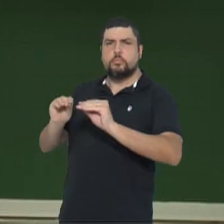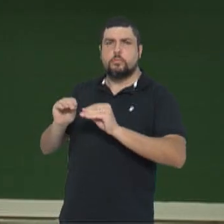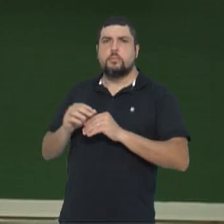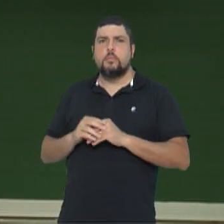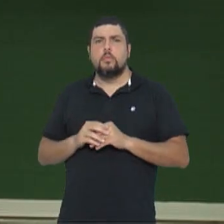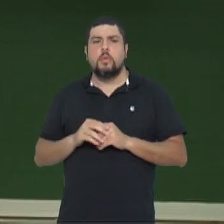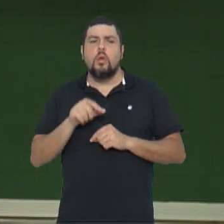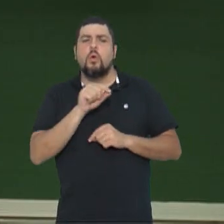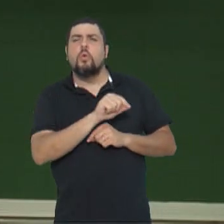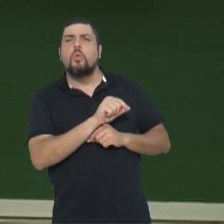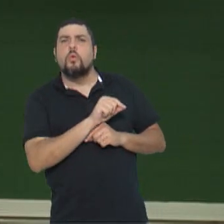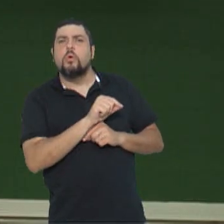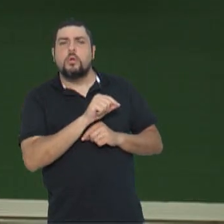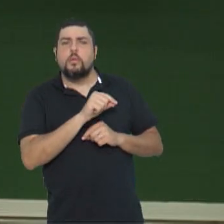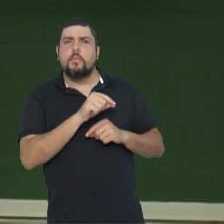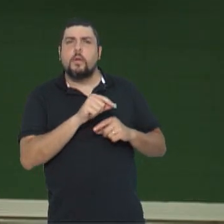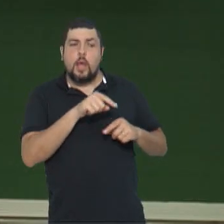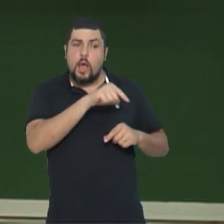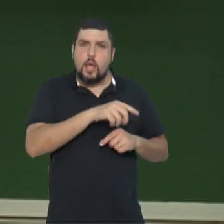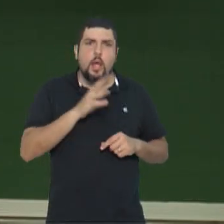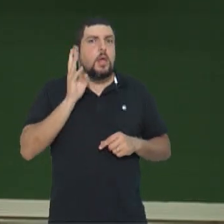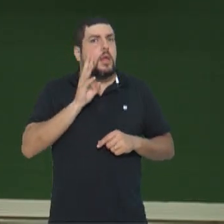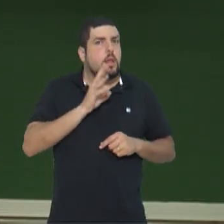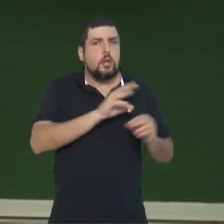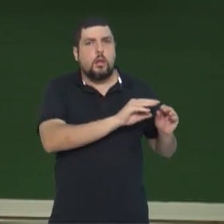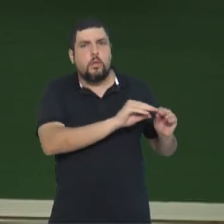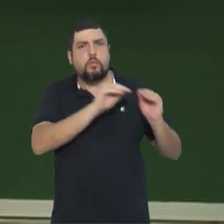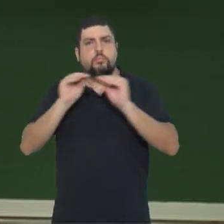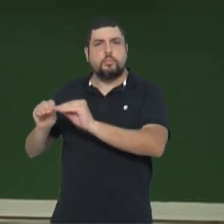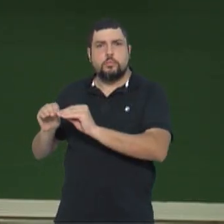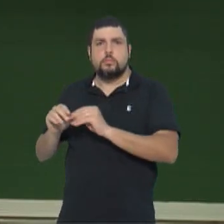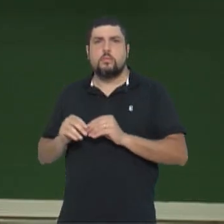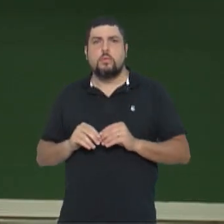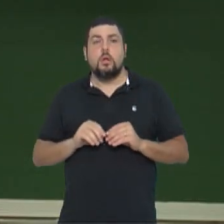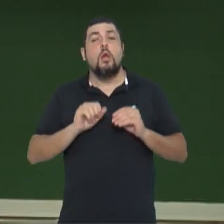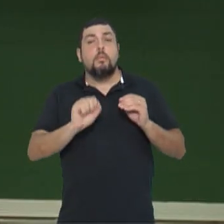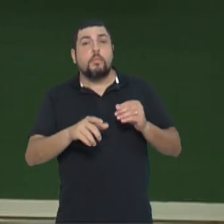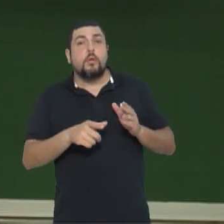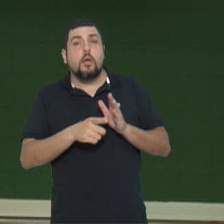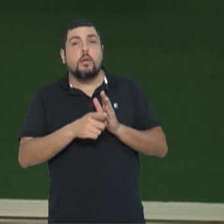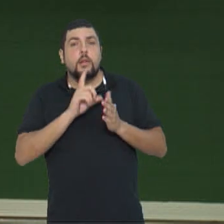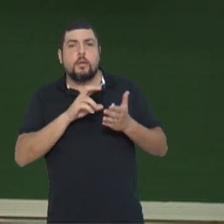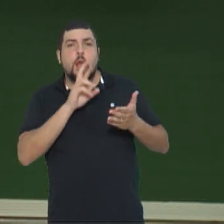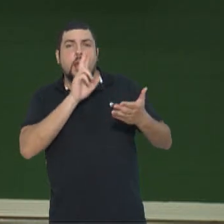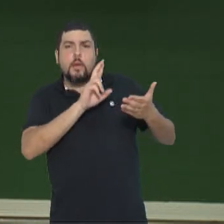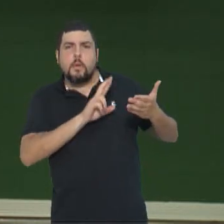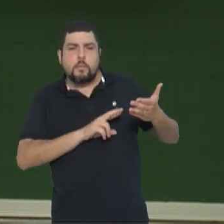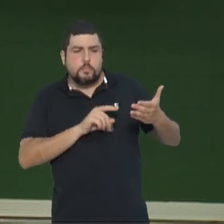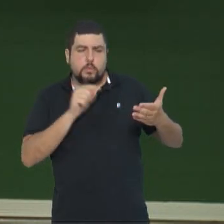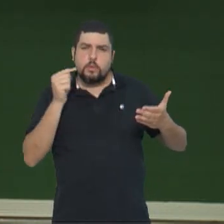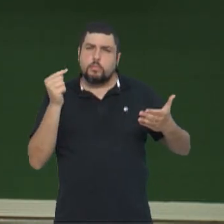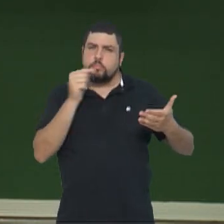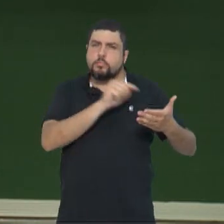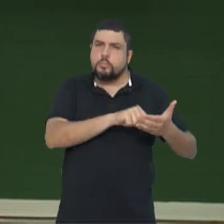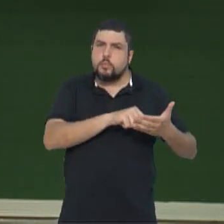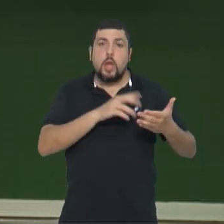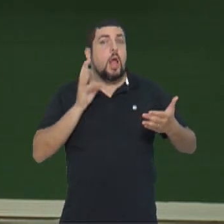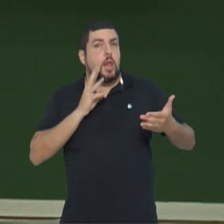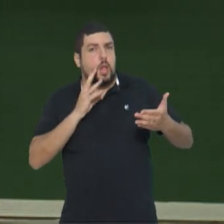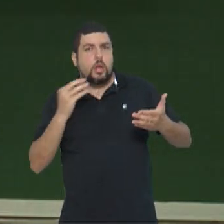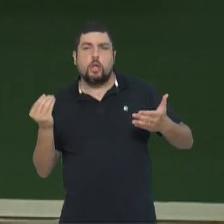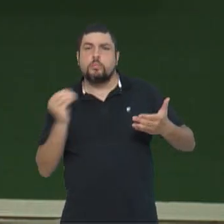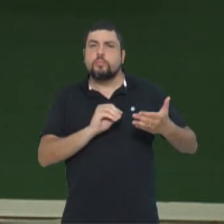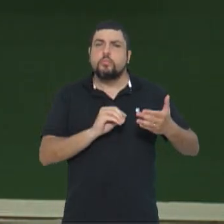destacar? Ah, essa ideia é interessante, vou usar. Você pode marcar um X na ideia que você vai usar, tá? E aí, para você voltar depois para